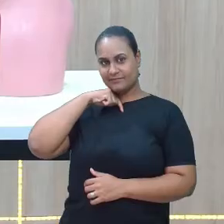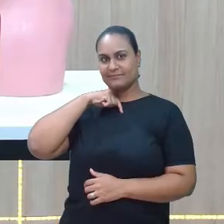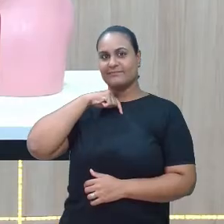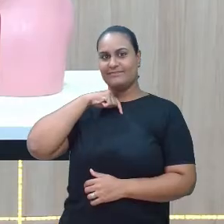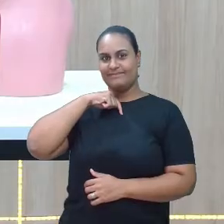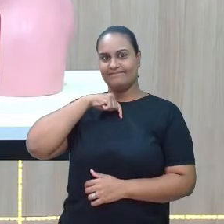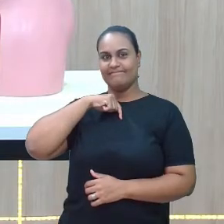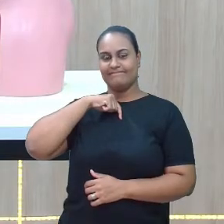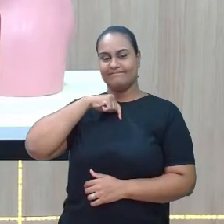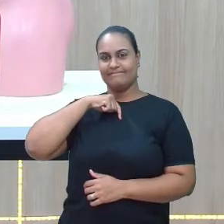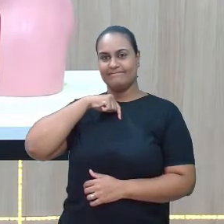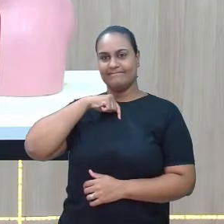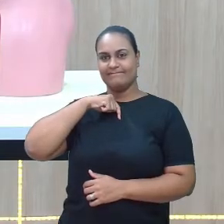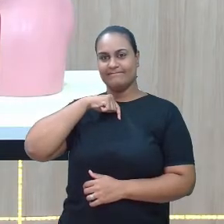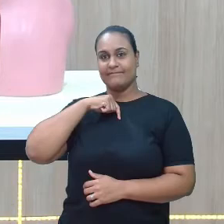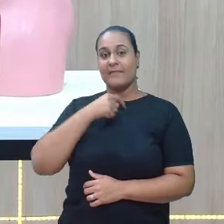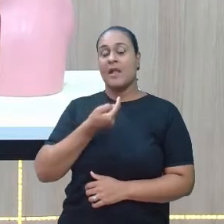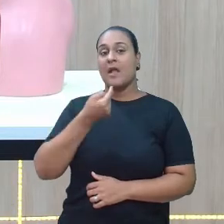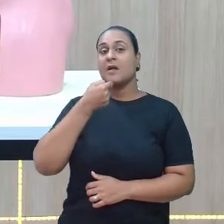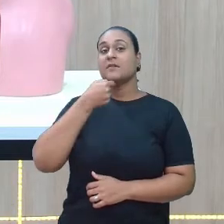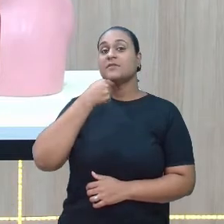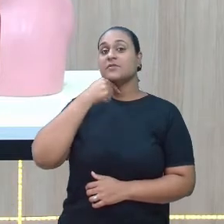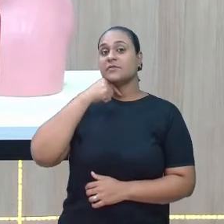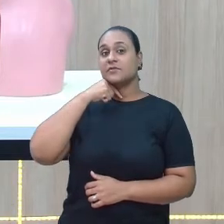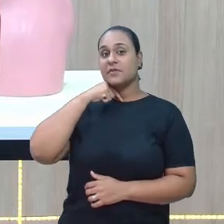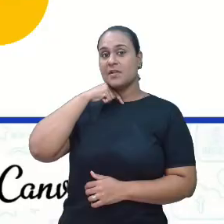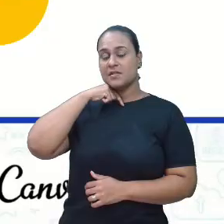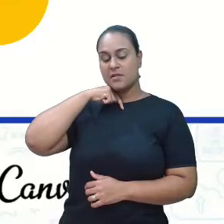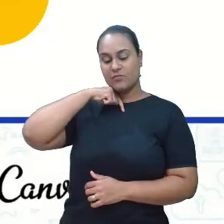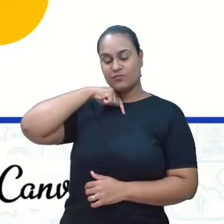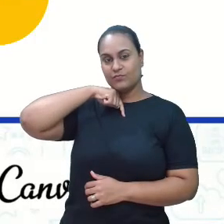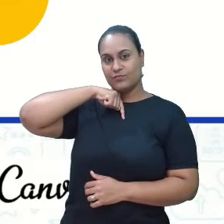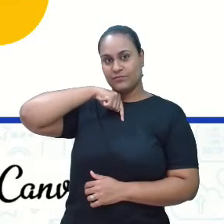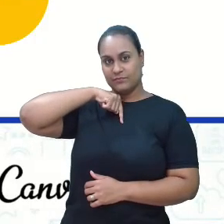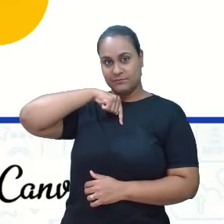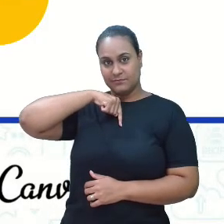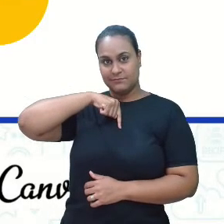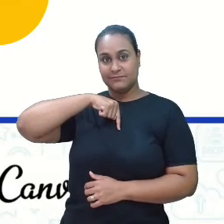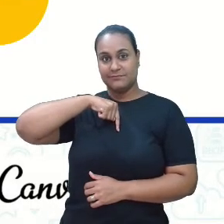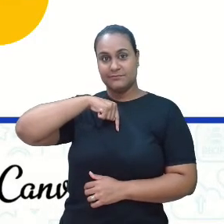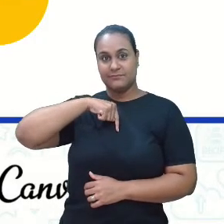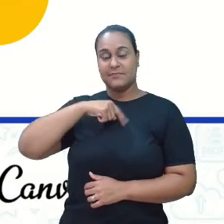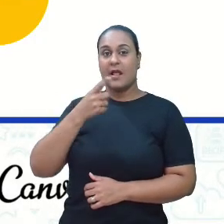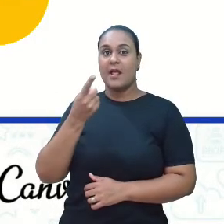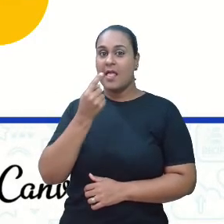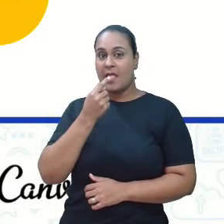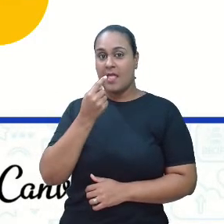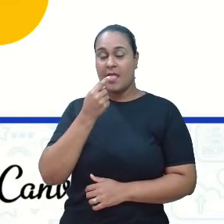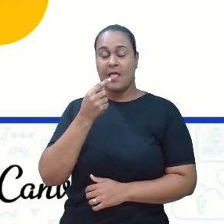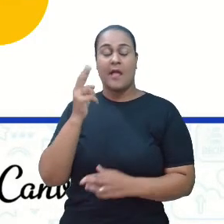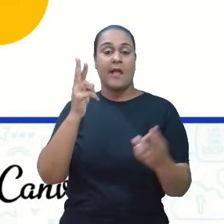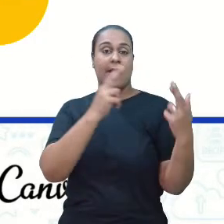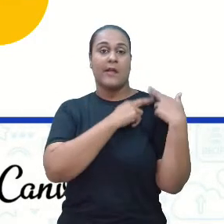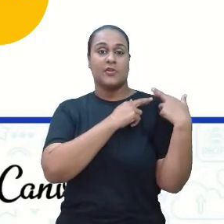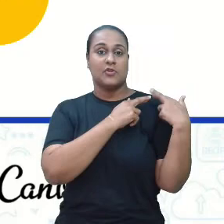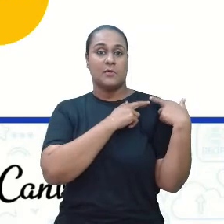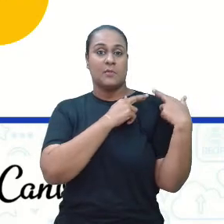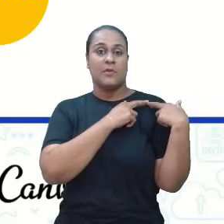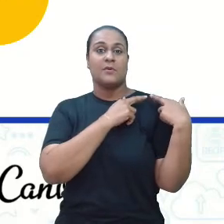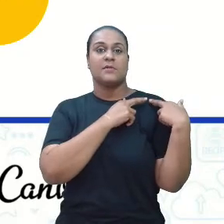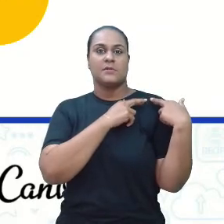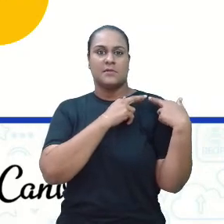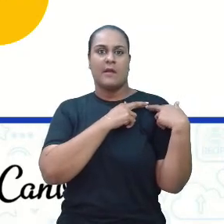o alimento. A deglutição é o ato de engolir o alimento e a língua, ela é grande responsável